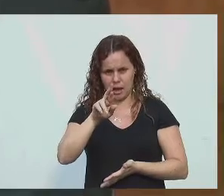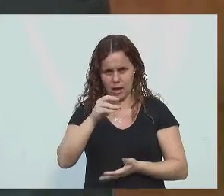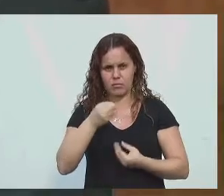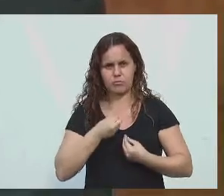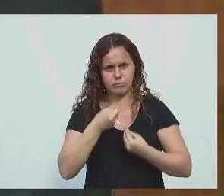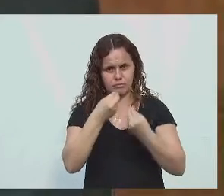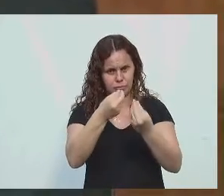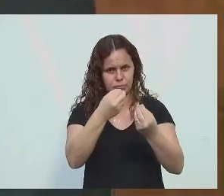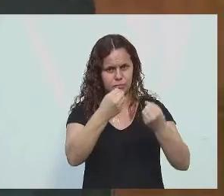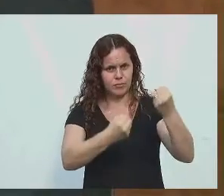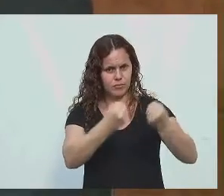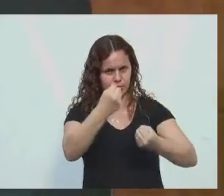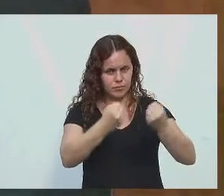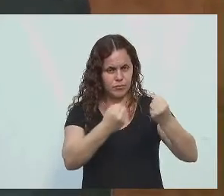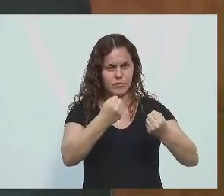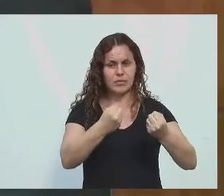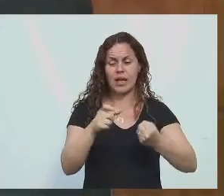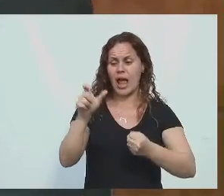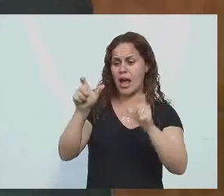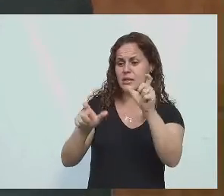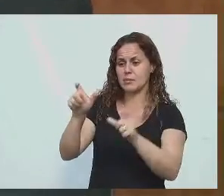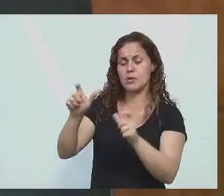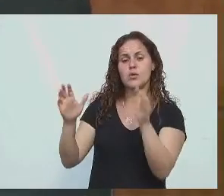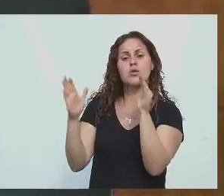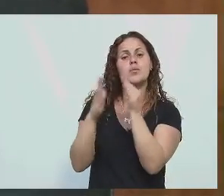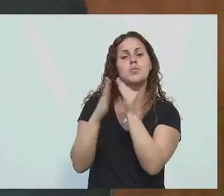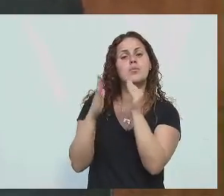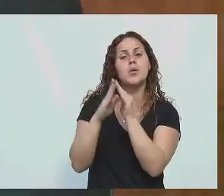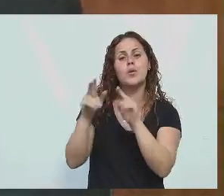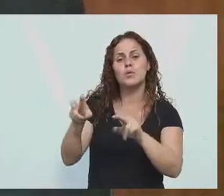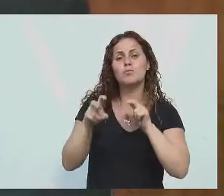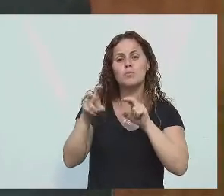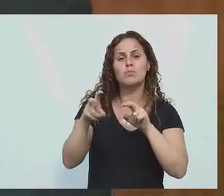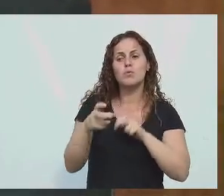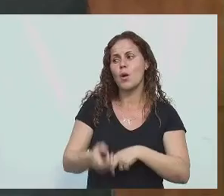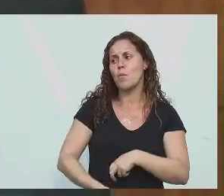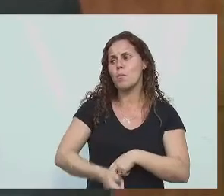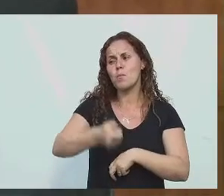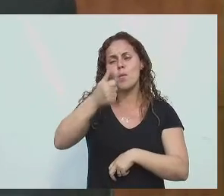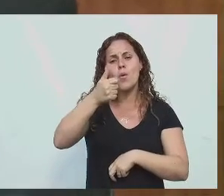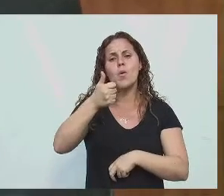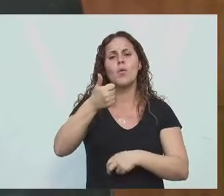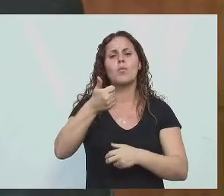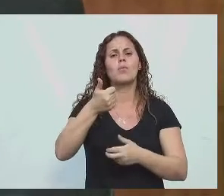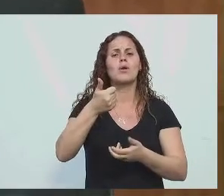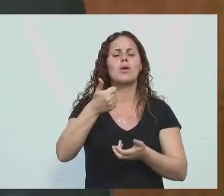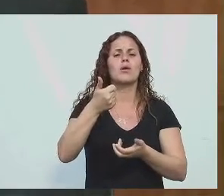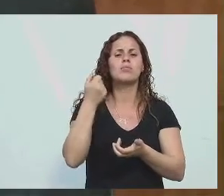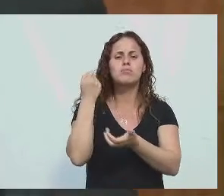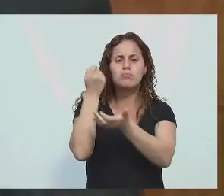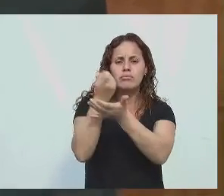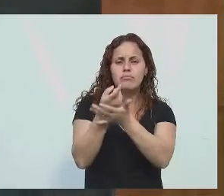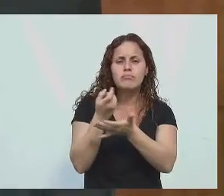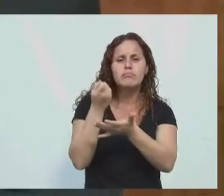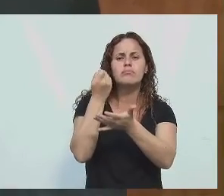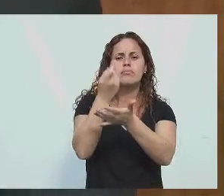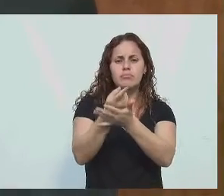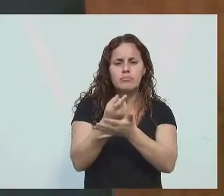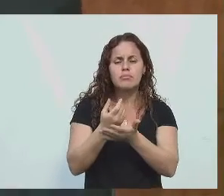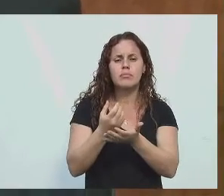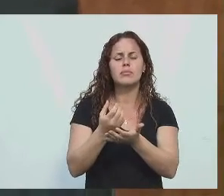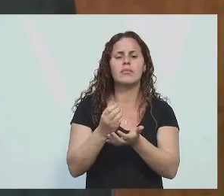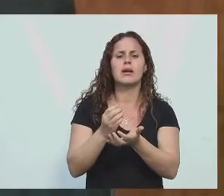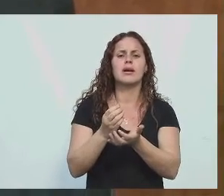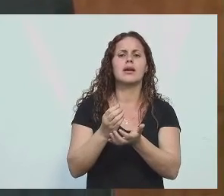Totti, as pessoas que moram na zona rural, elas precisam de muito pouco para poder se manter lá, né, e dar a contribuição dela